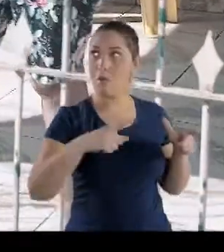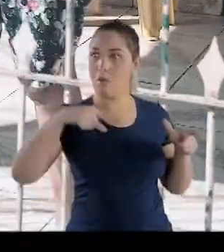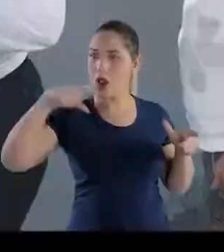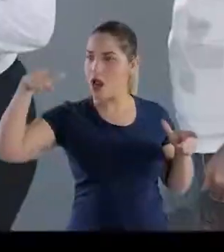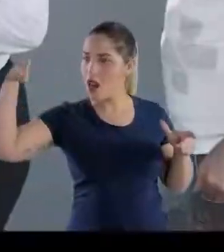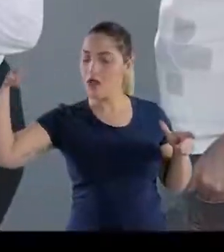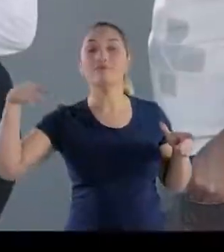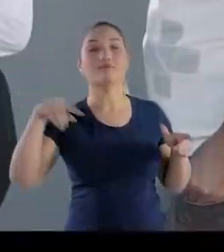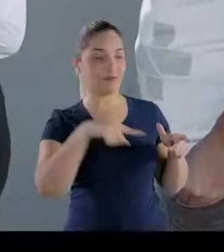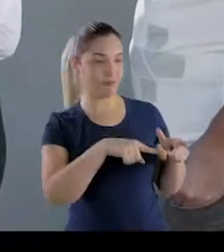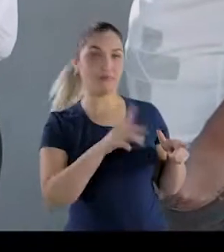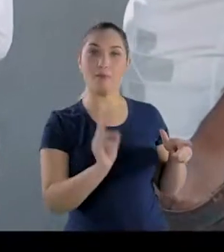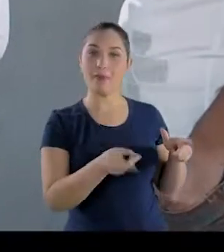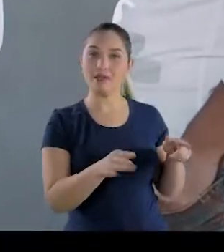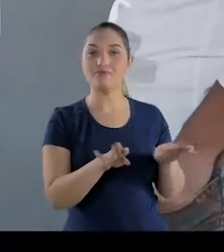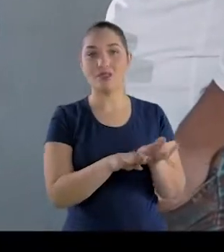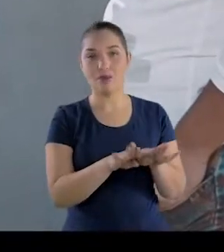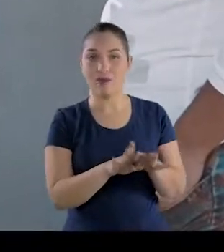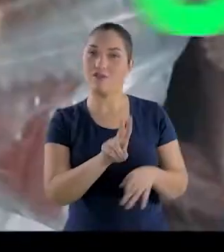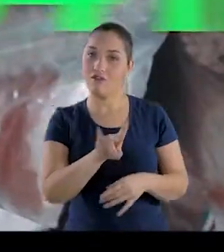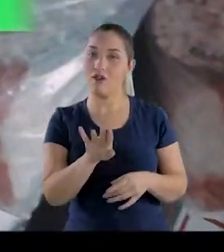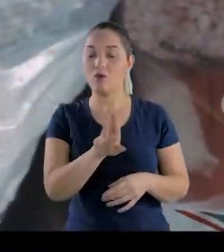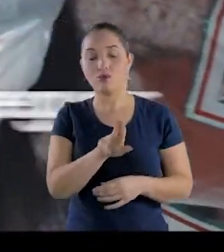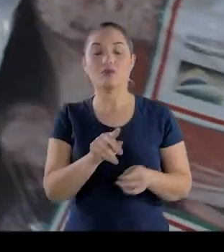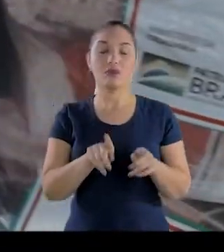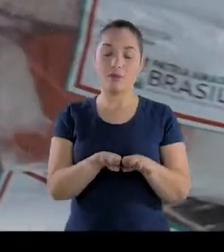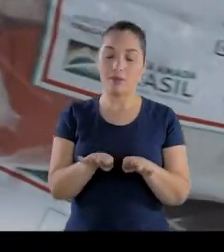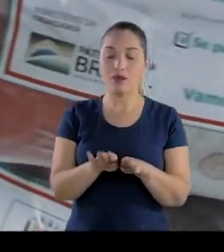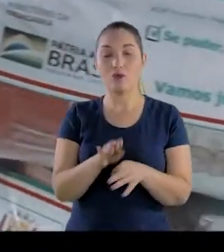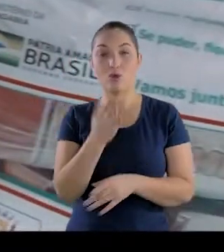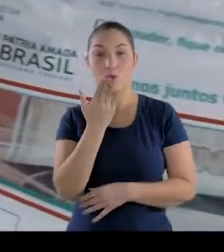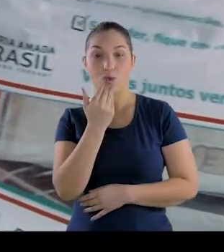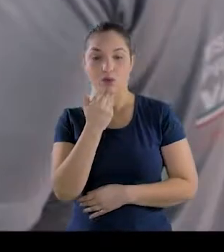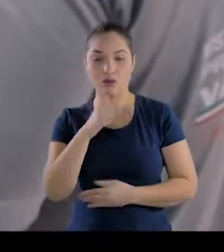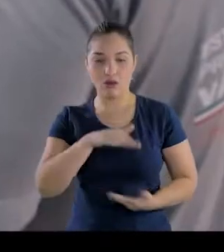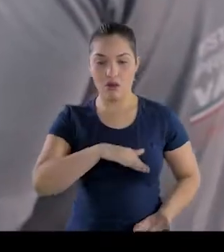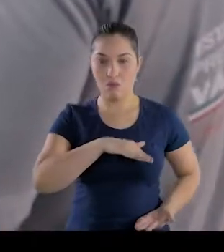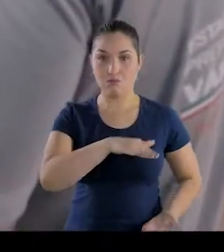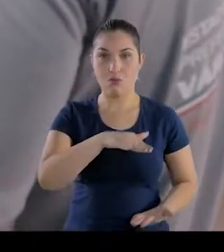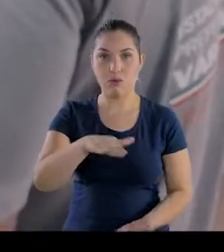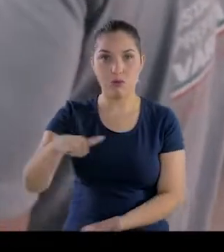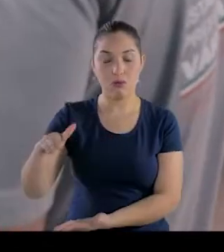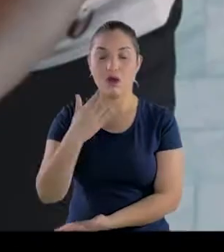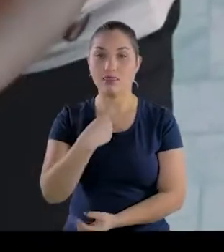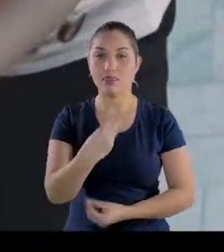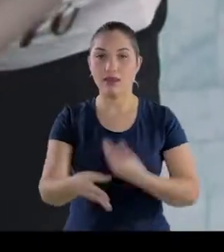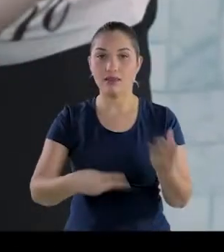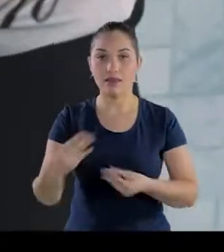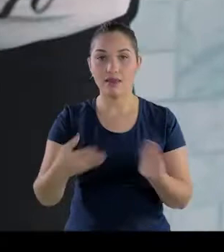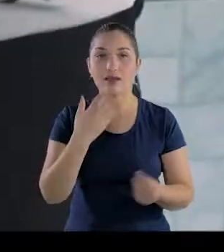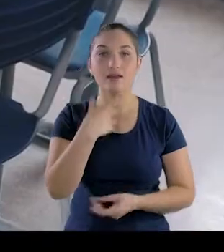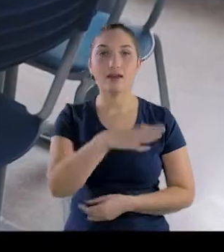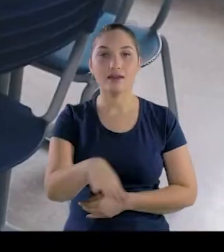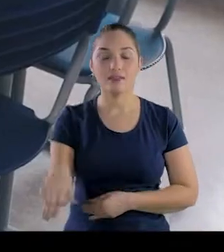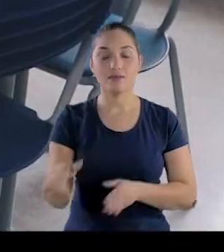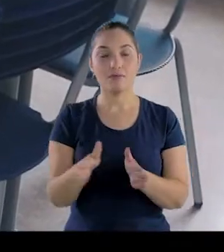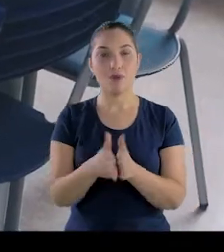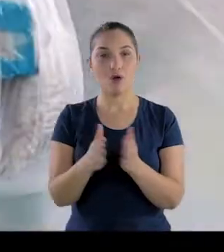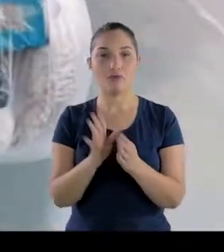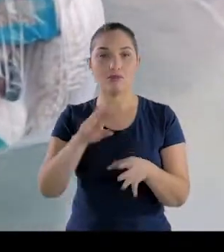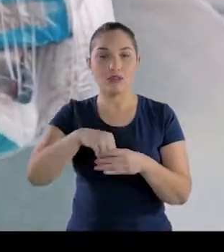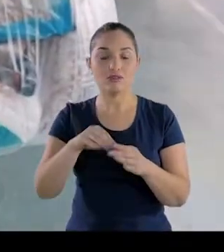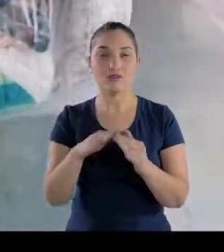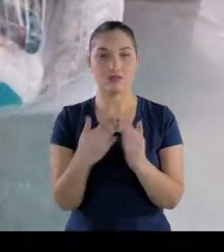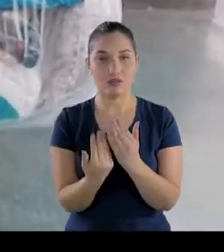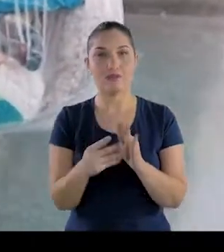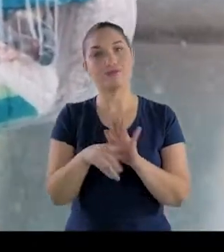com maior concentração de casos da cidade. 34 mil kits alimentação foram entregues às famílias de alunos carentes da